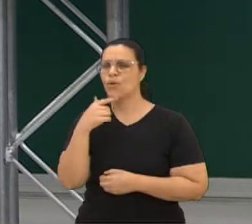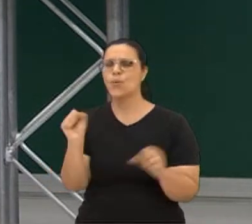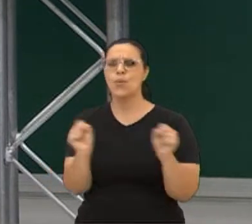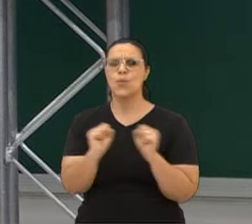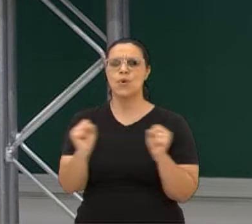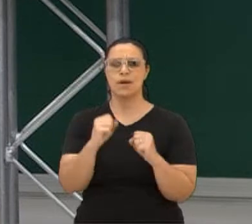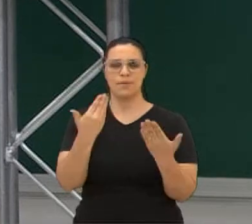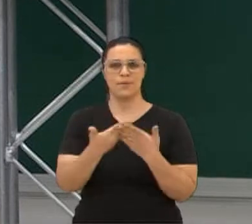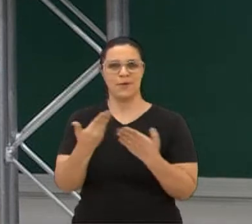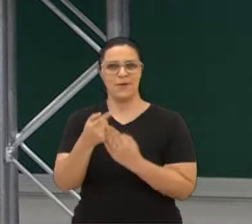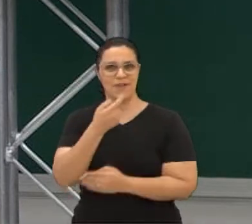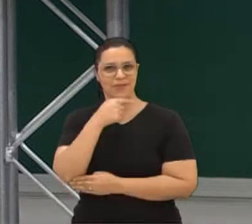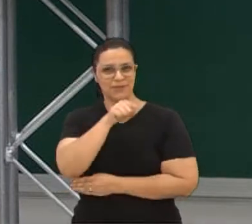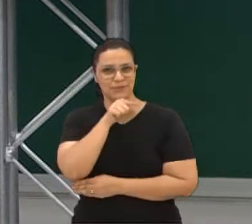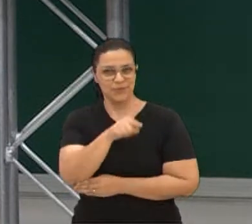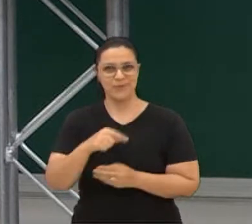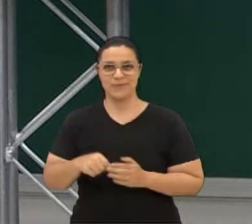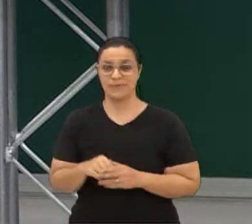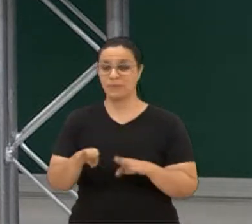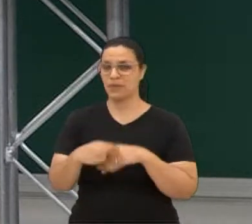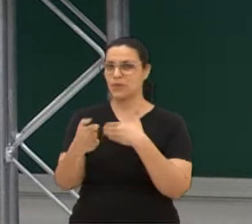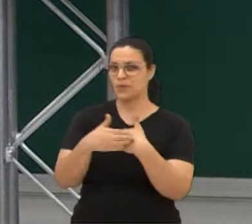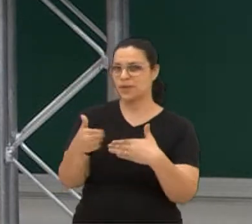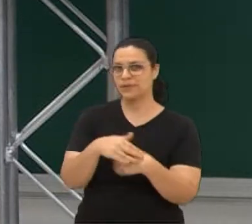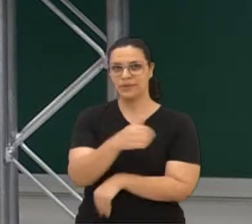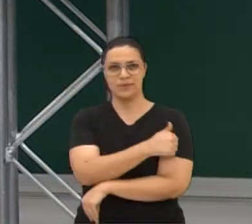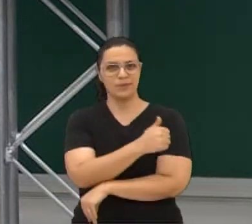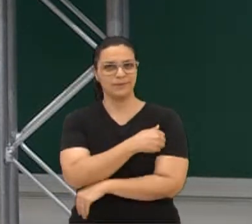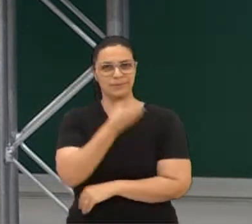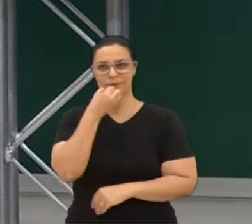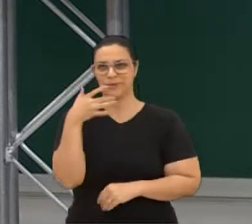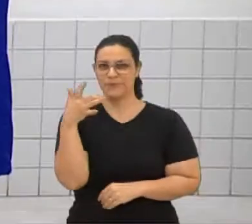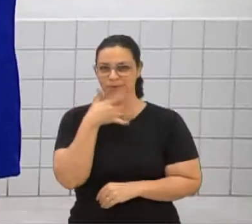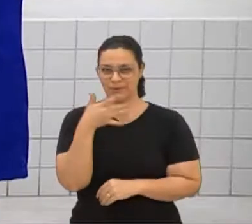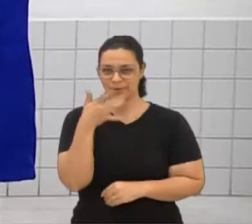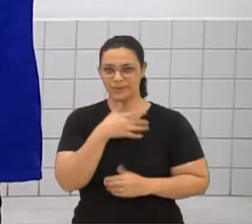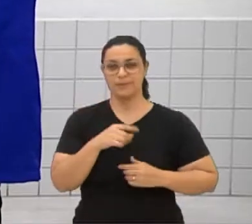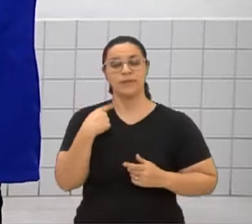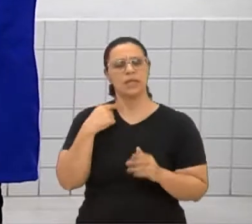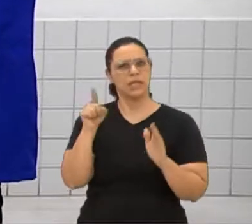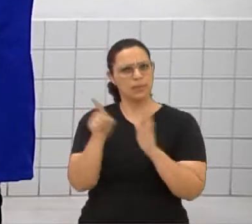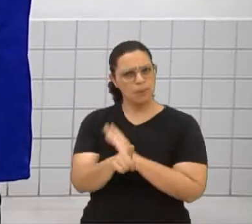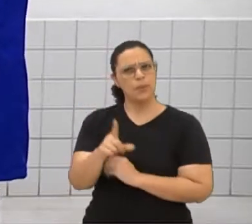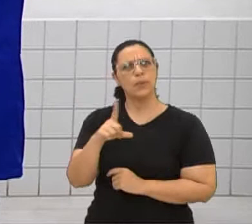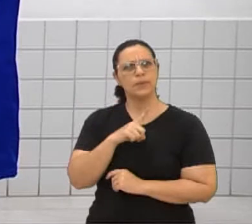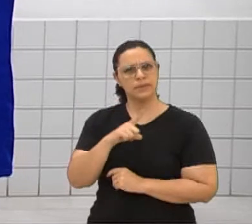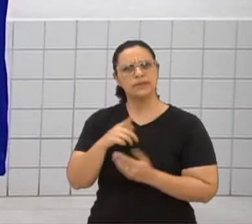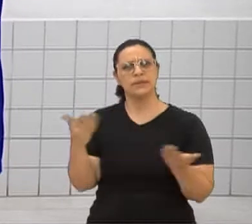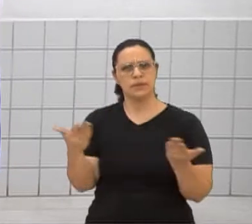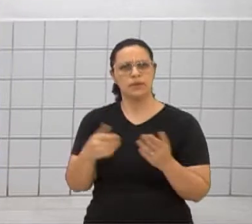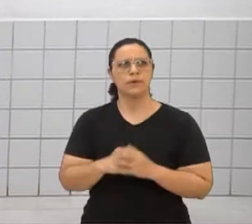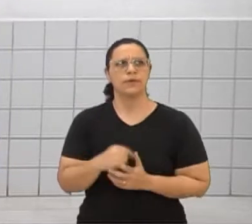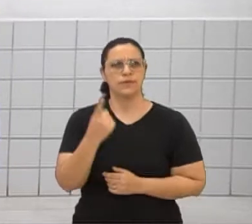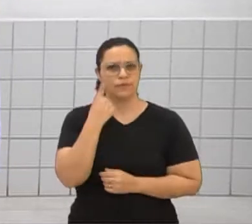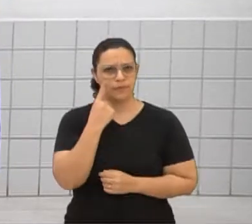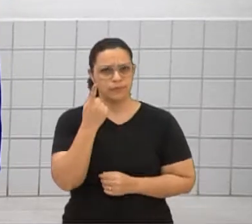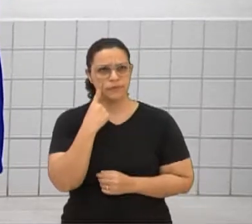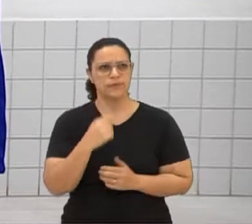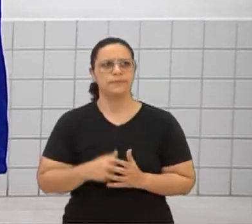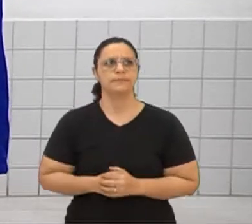Ai que delícia receber esse carinho dos alunos Malícia tem uma pergunta que se chama